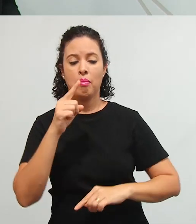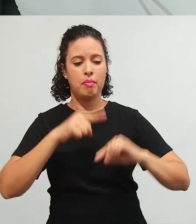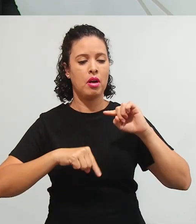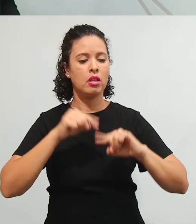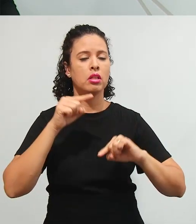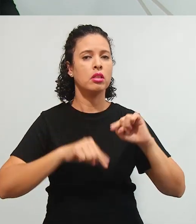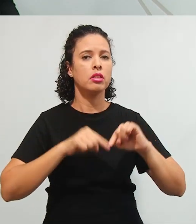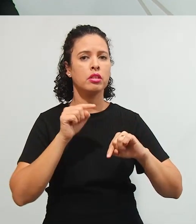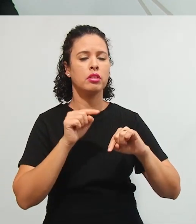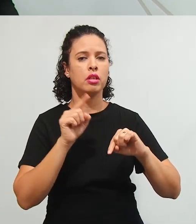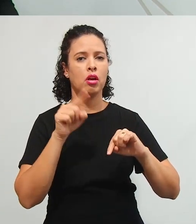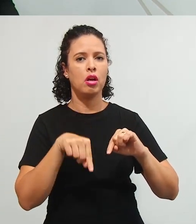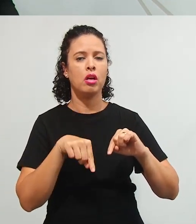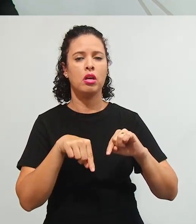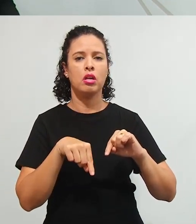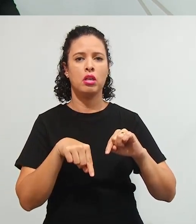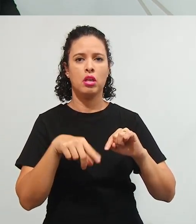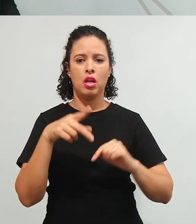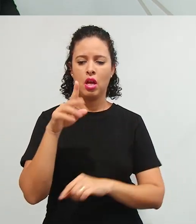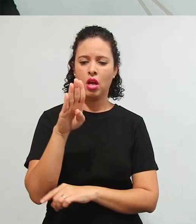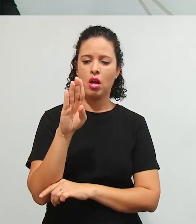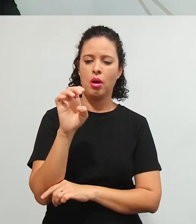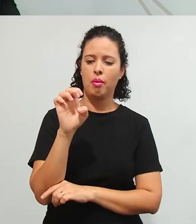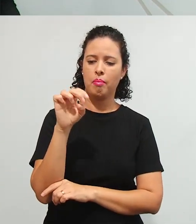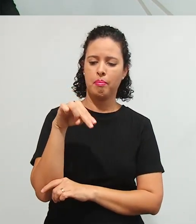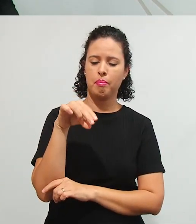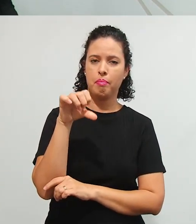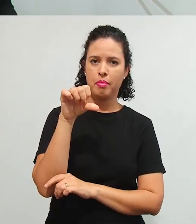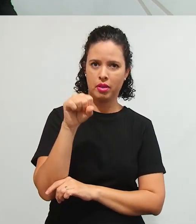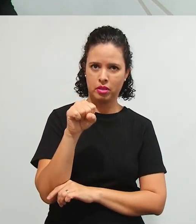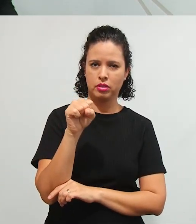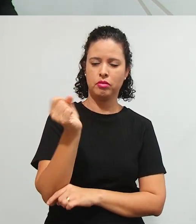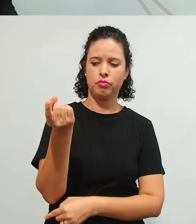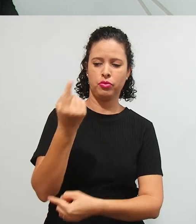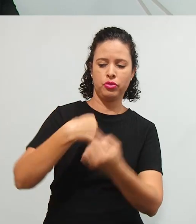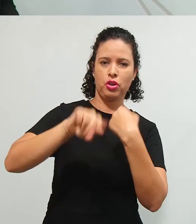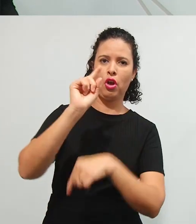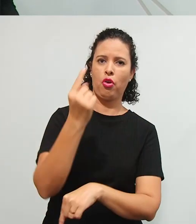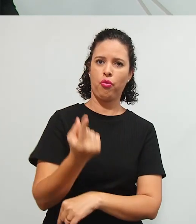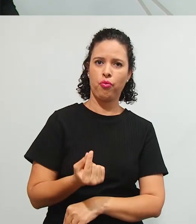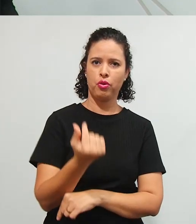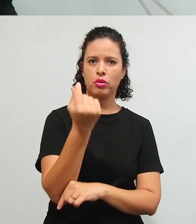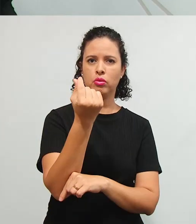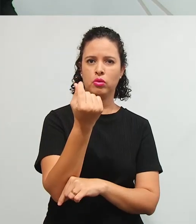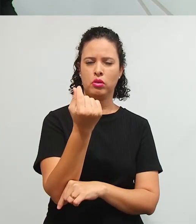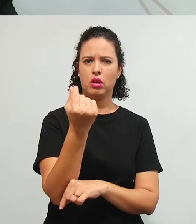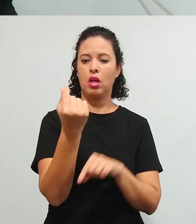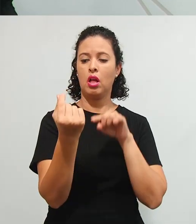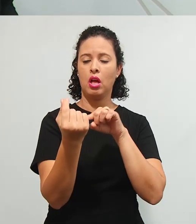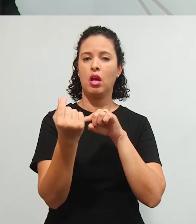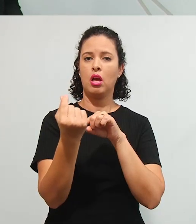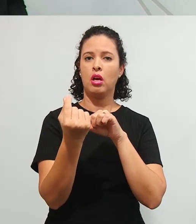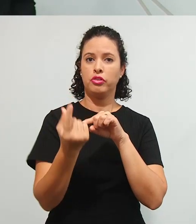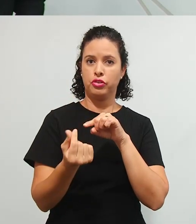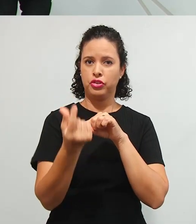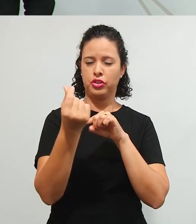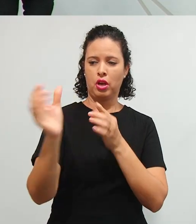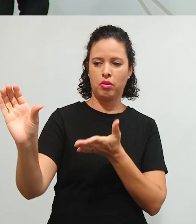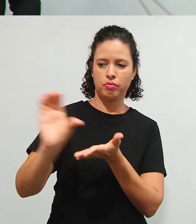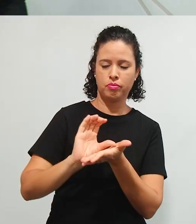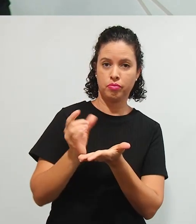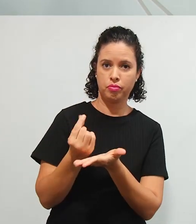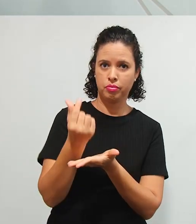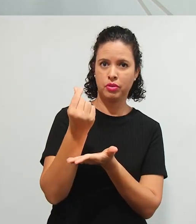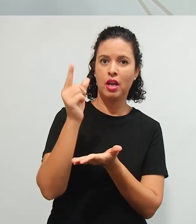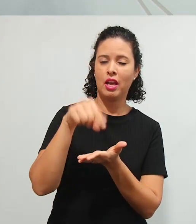são considerados, esses bens que são vendidos vai gerar uma receita e essa receita é uma receita